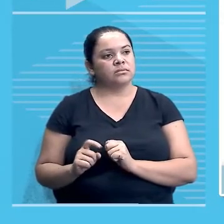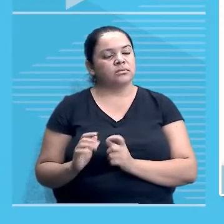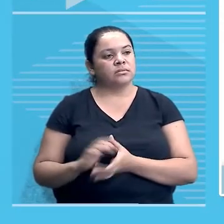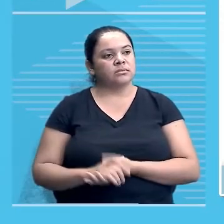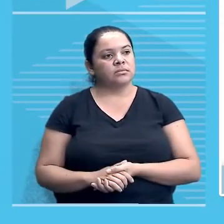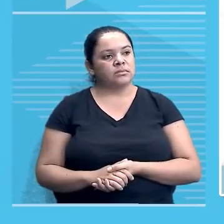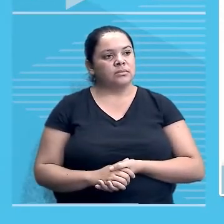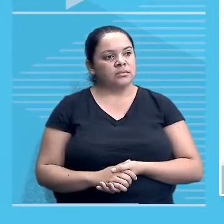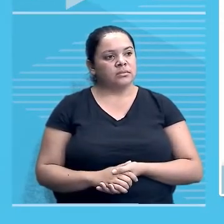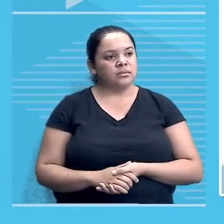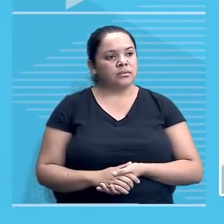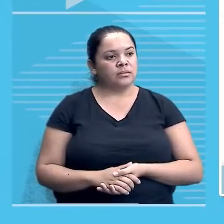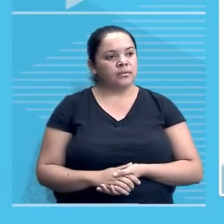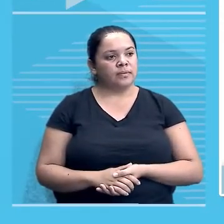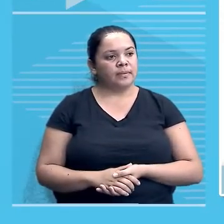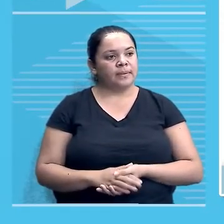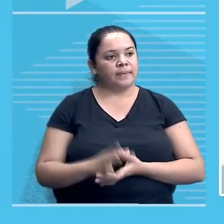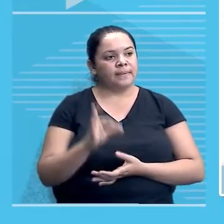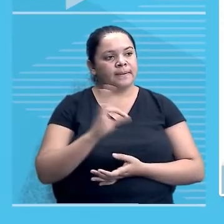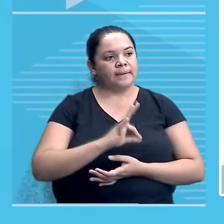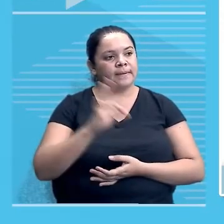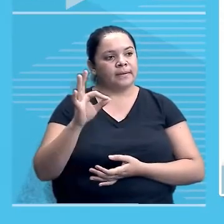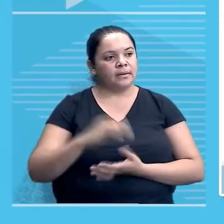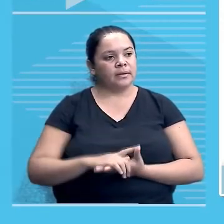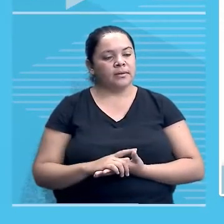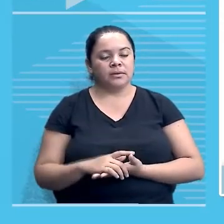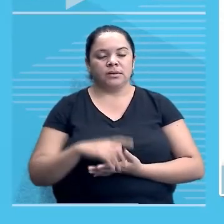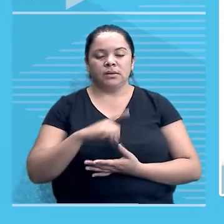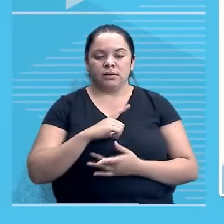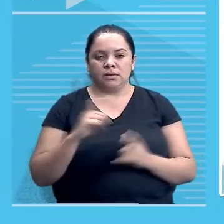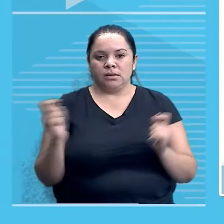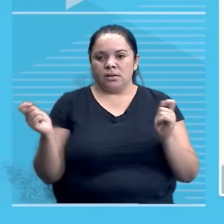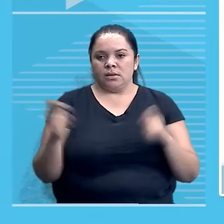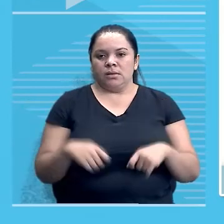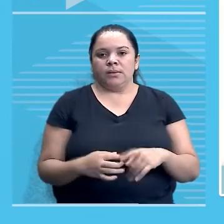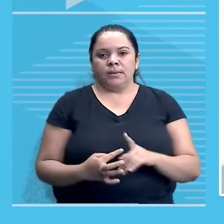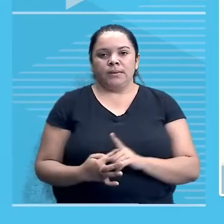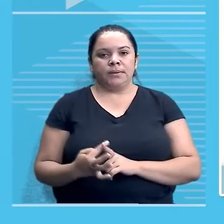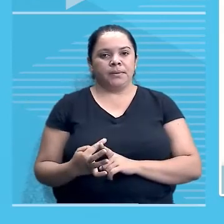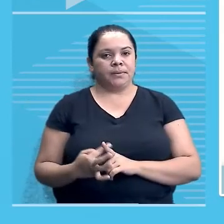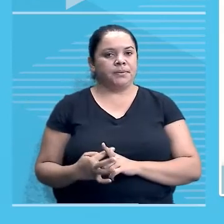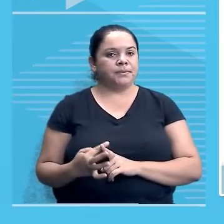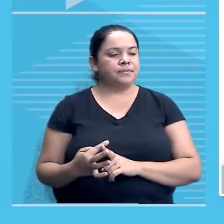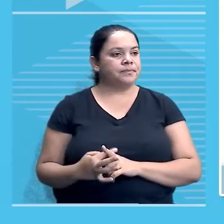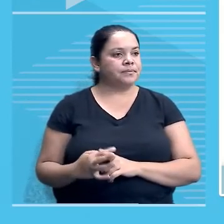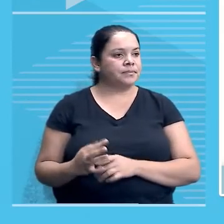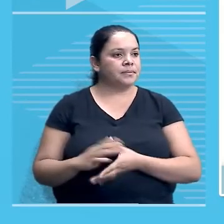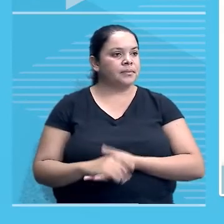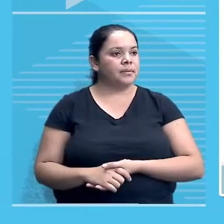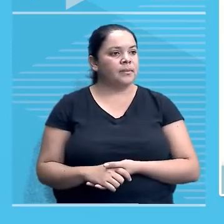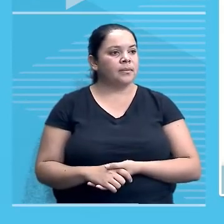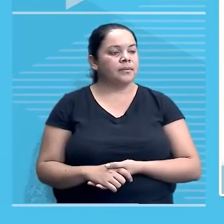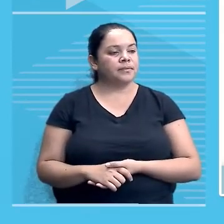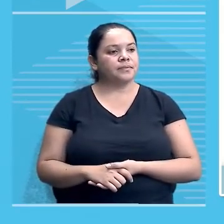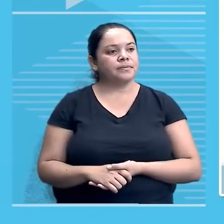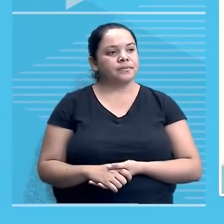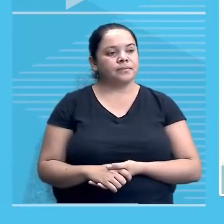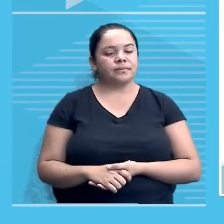Ela te forneceu a capacidade térmica, que é 25